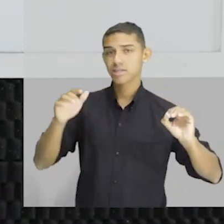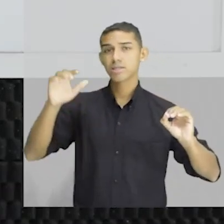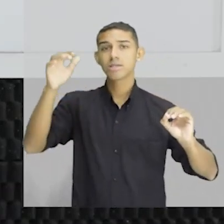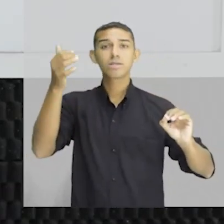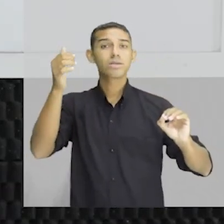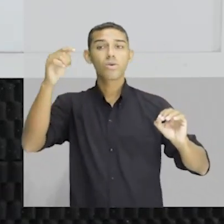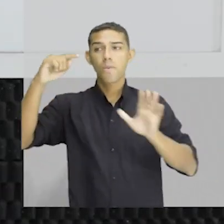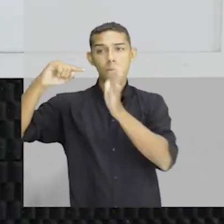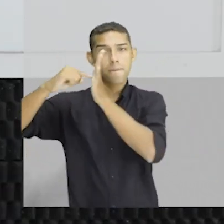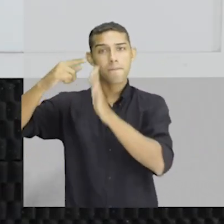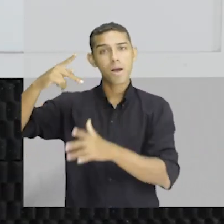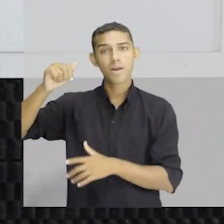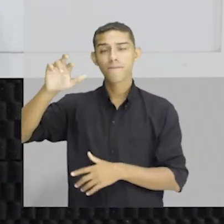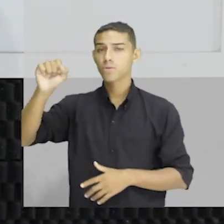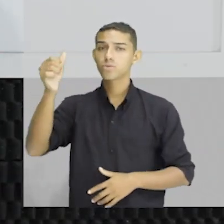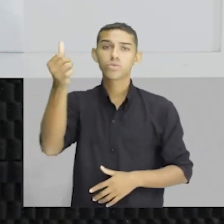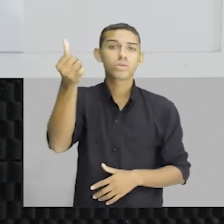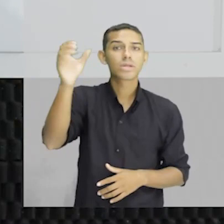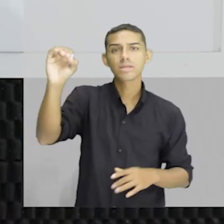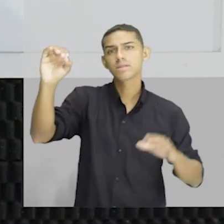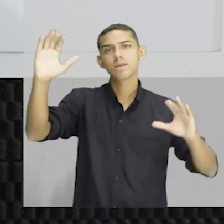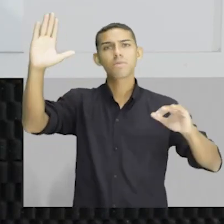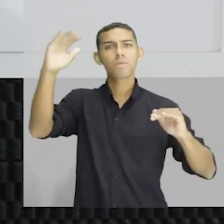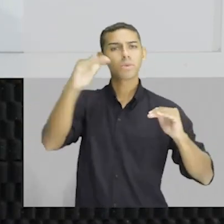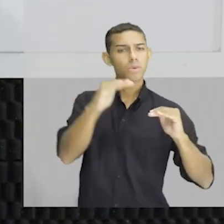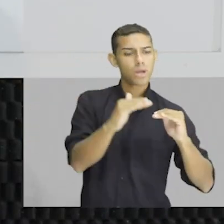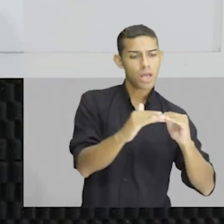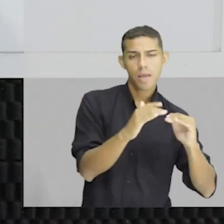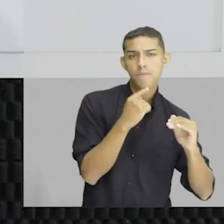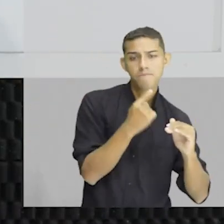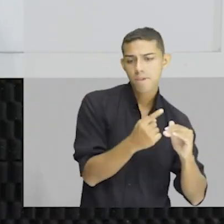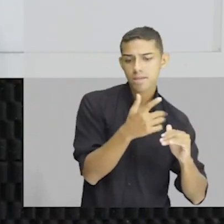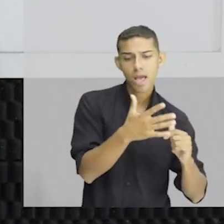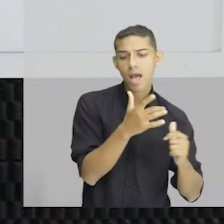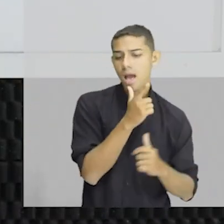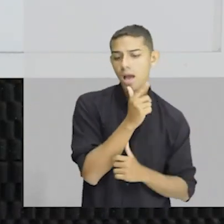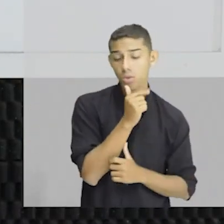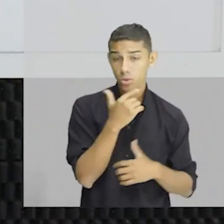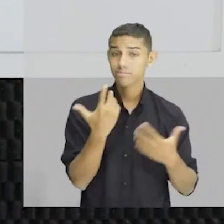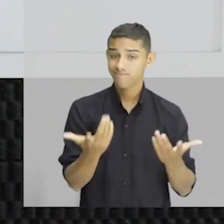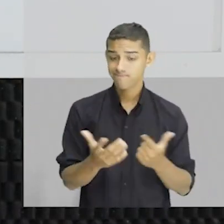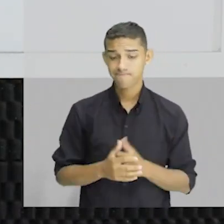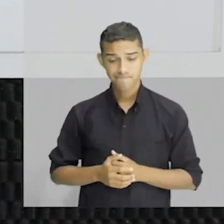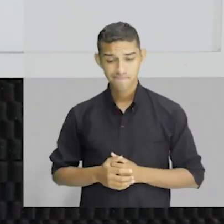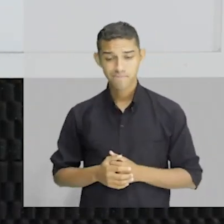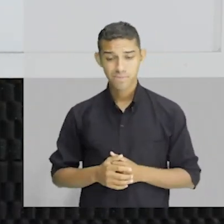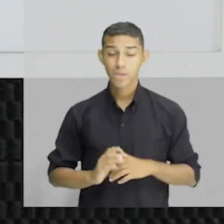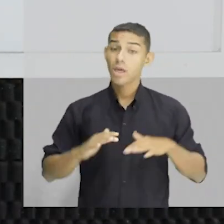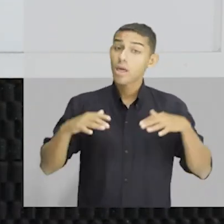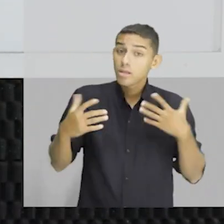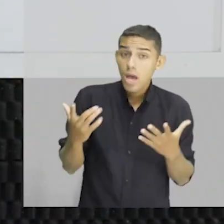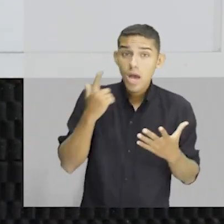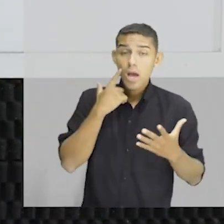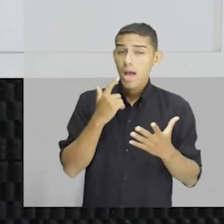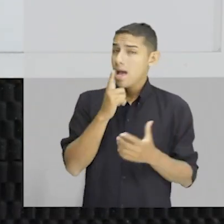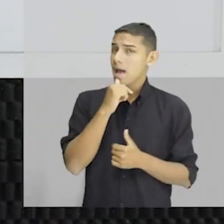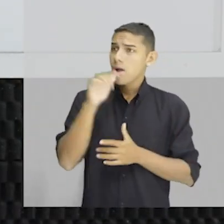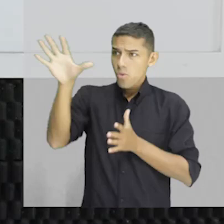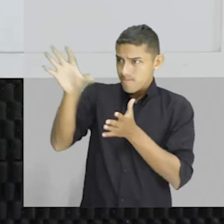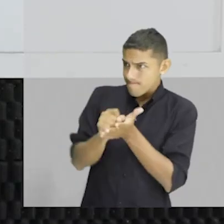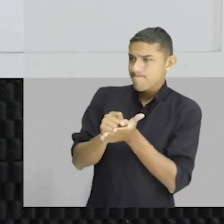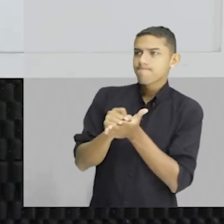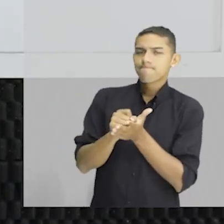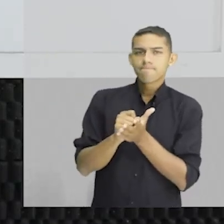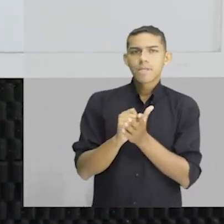opções tem Ó 12 13 14 15 16 é bem questão da temperatura da água ou seja a água vai tirar calor